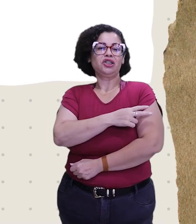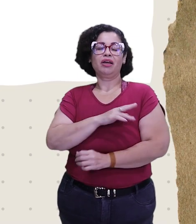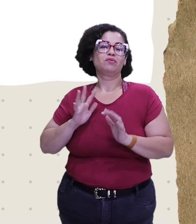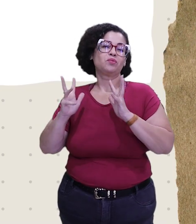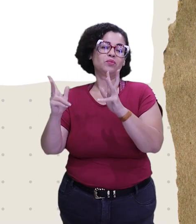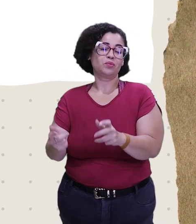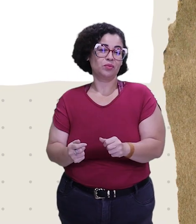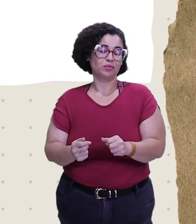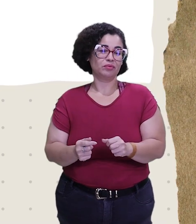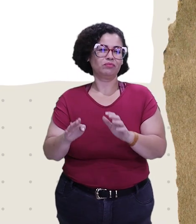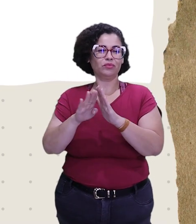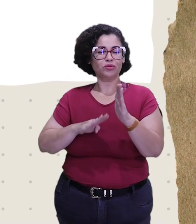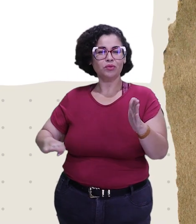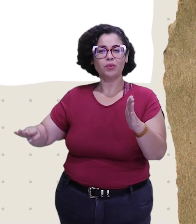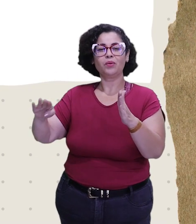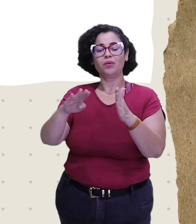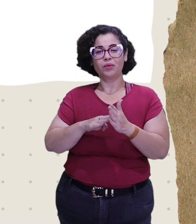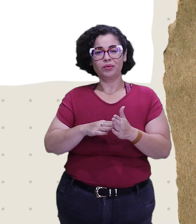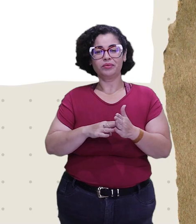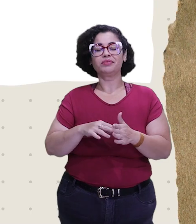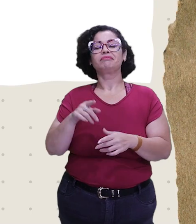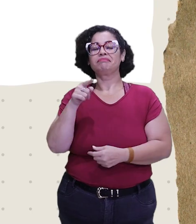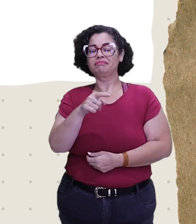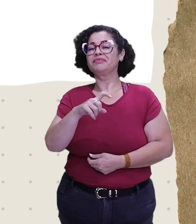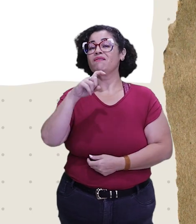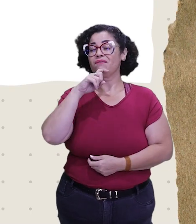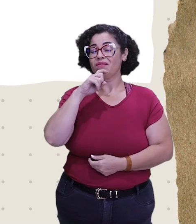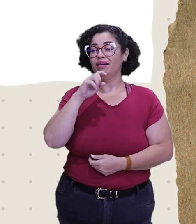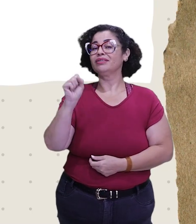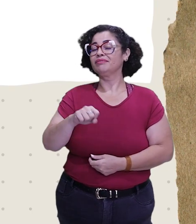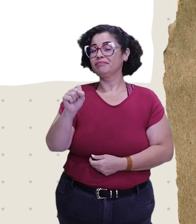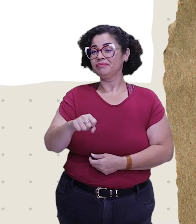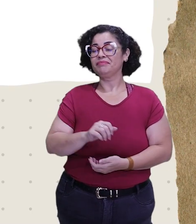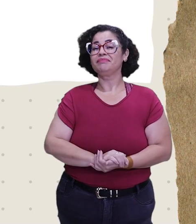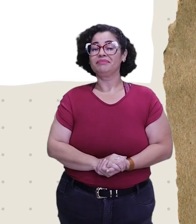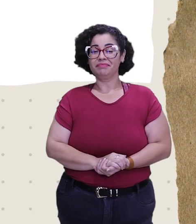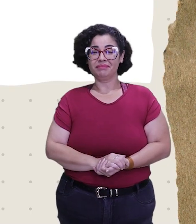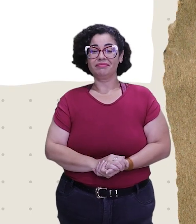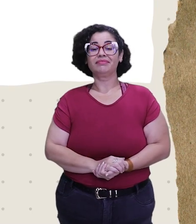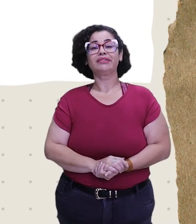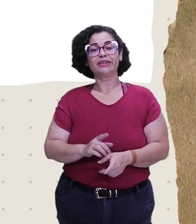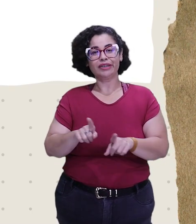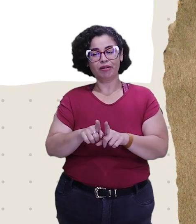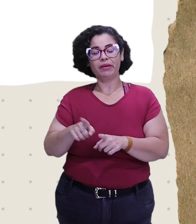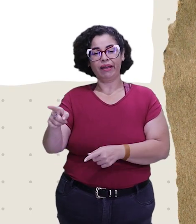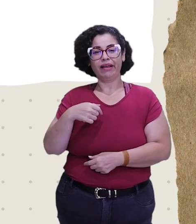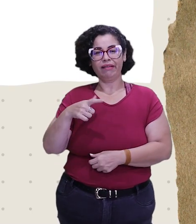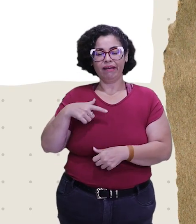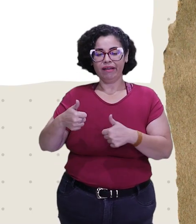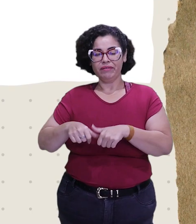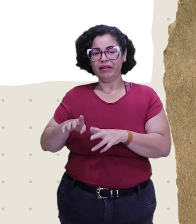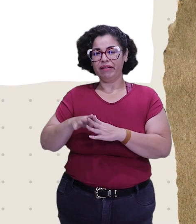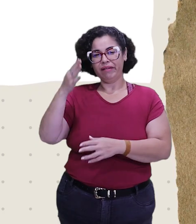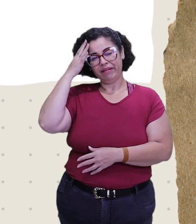todos. Todos o invejariam, sim. Como invejariam Volta Seca, que no seu canto,